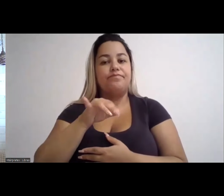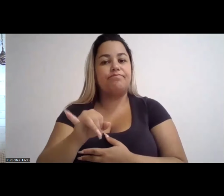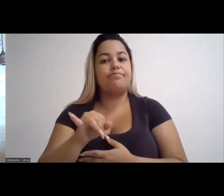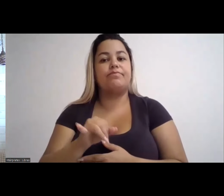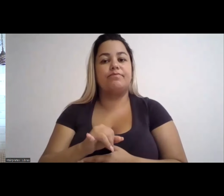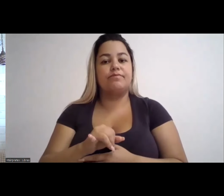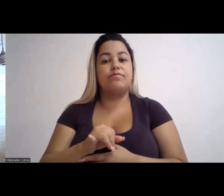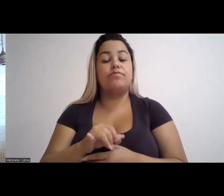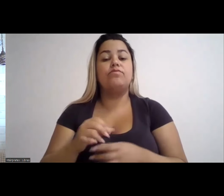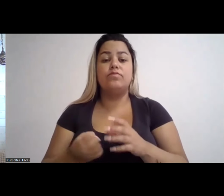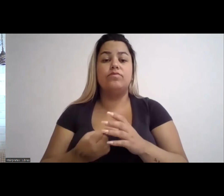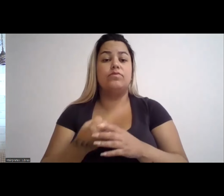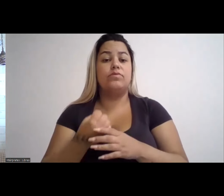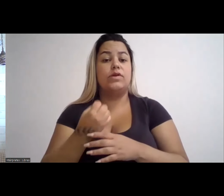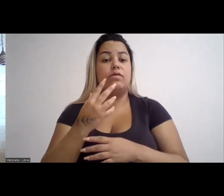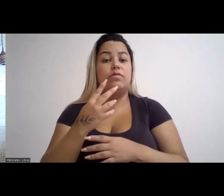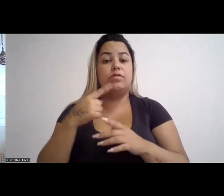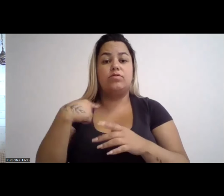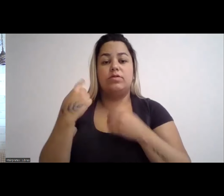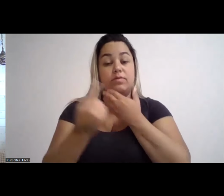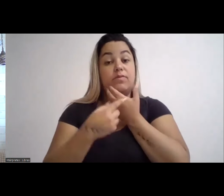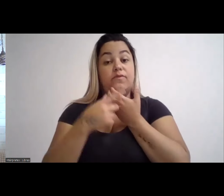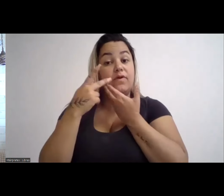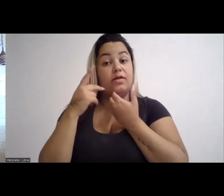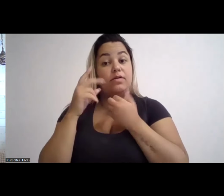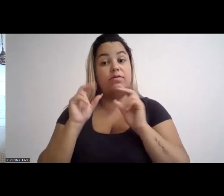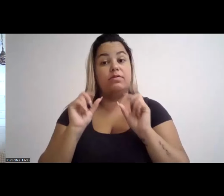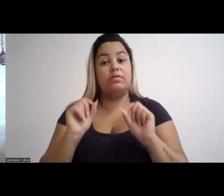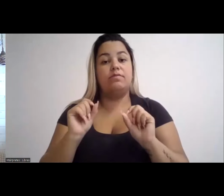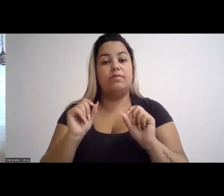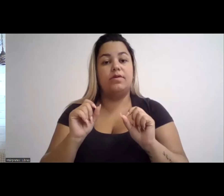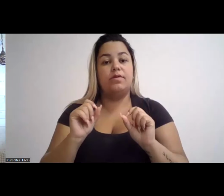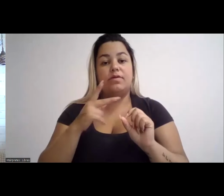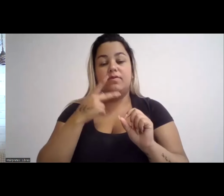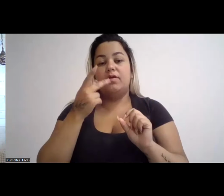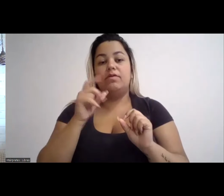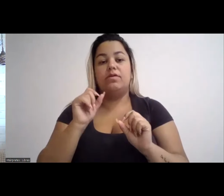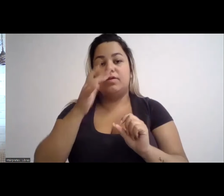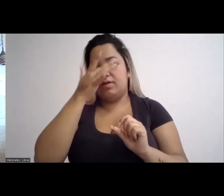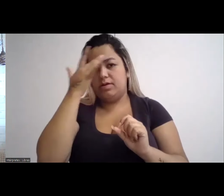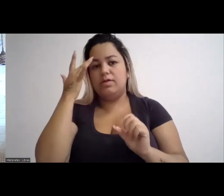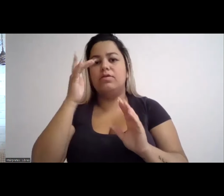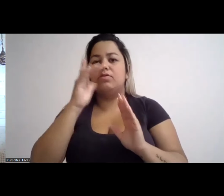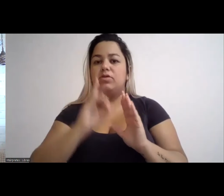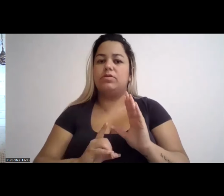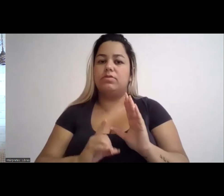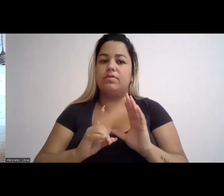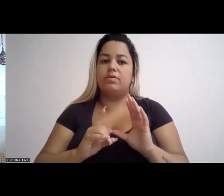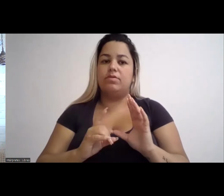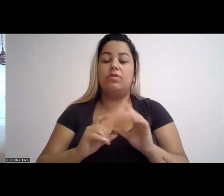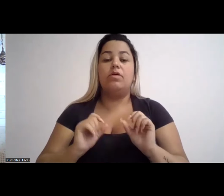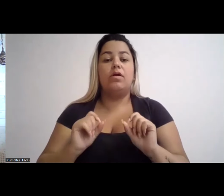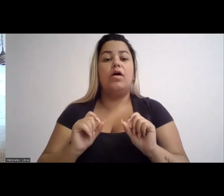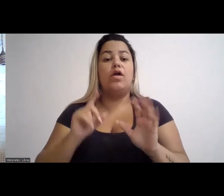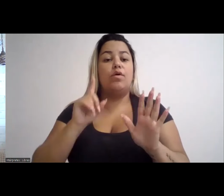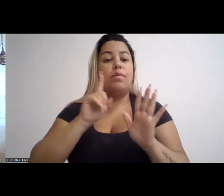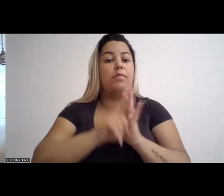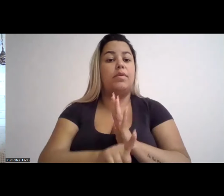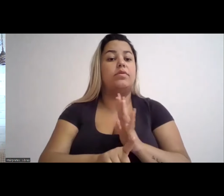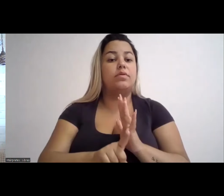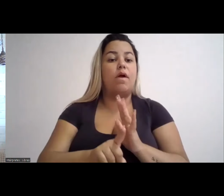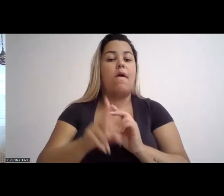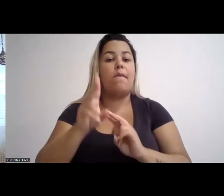que criatividade a gente está falando. E tem uma outra coisa que Furtado fala, quem tem direito à criatividade? Essa é uma pergunta que eu também deixo